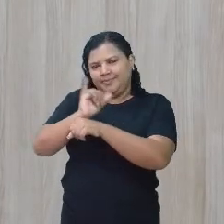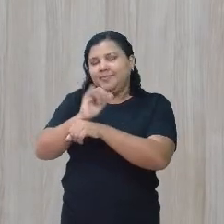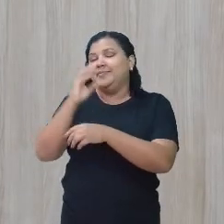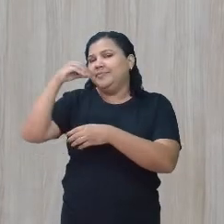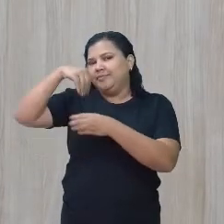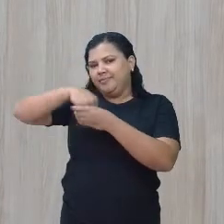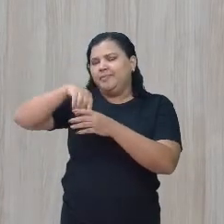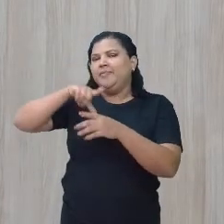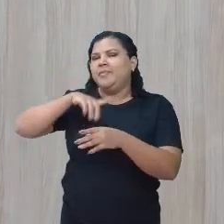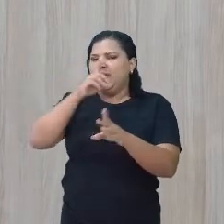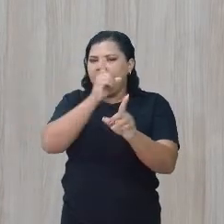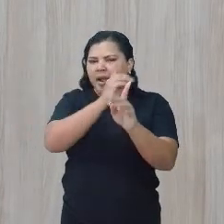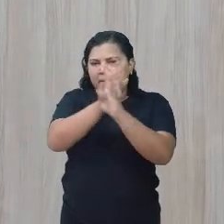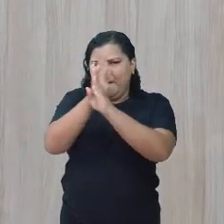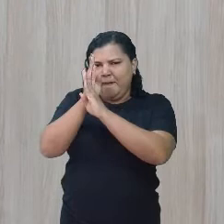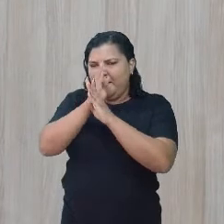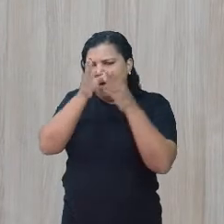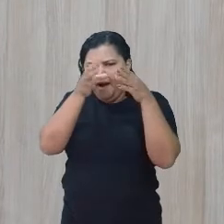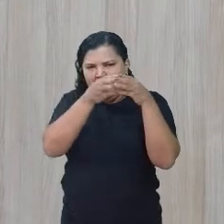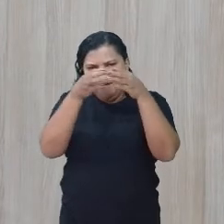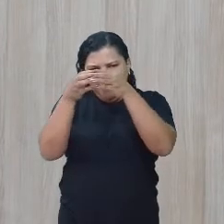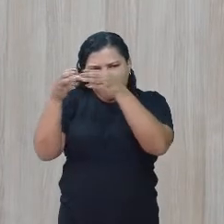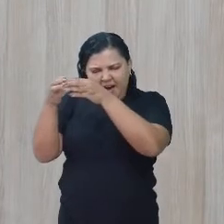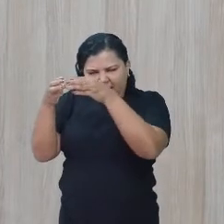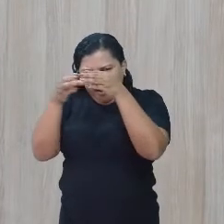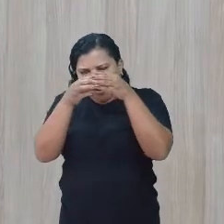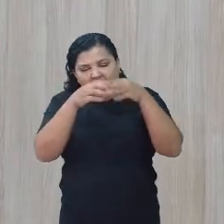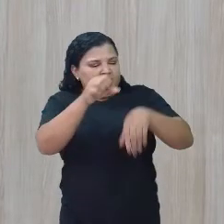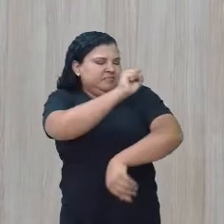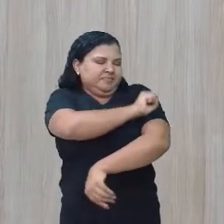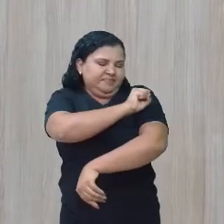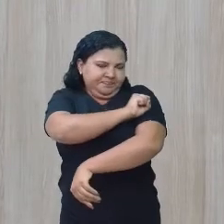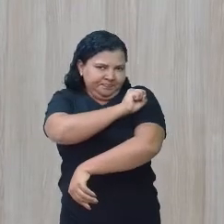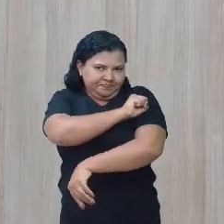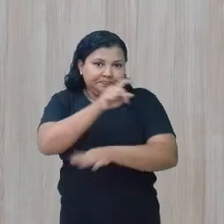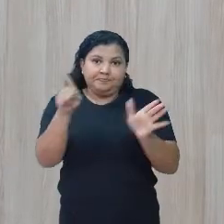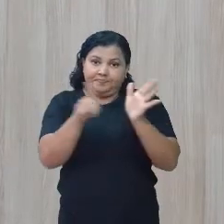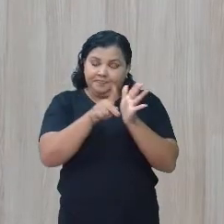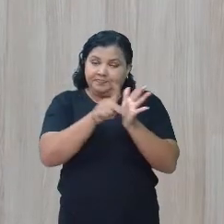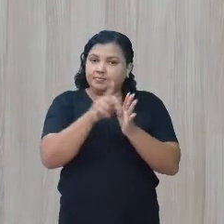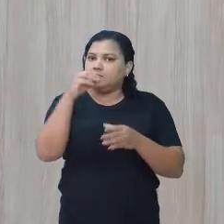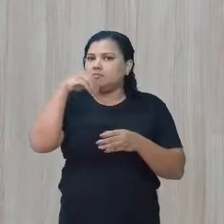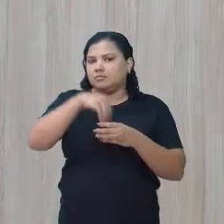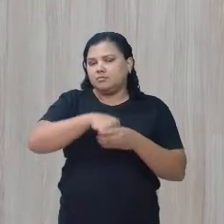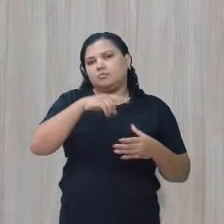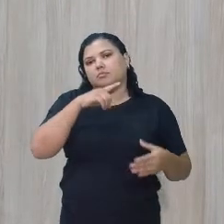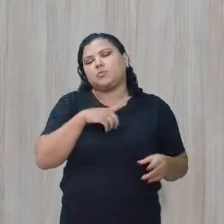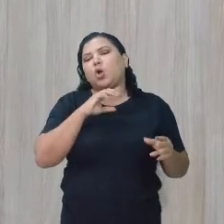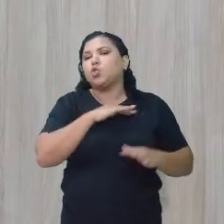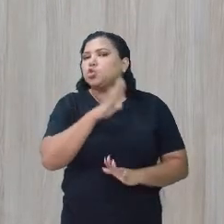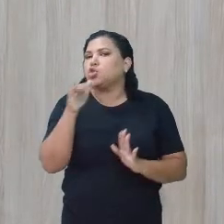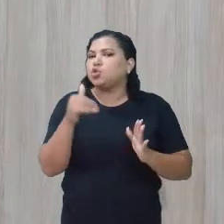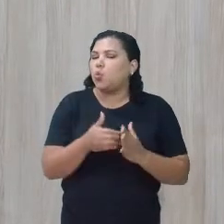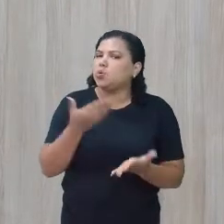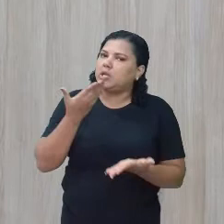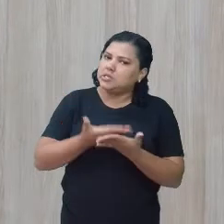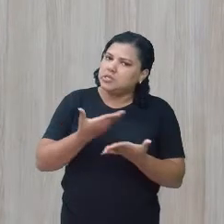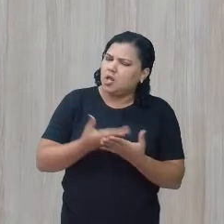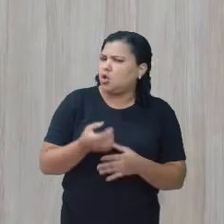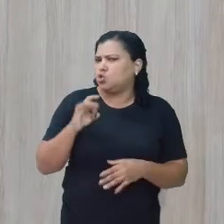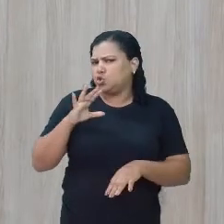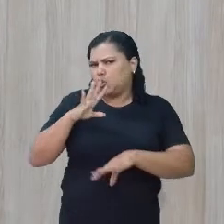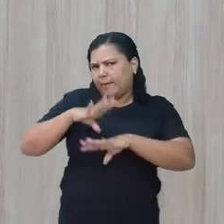Lá você vai encontrar uma playlistzinha lá com o nome 8º ano e lá a gente vai colocar todas as aulas, não só